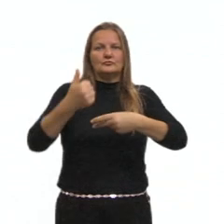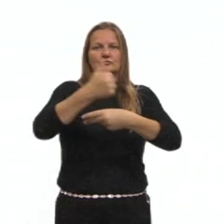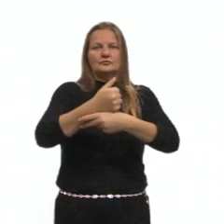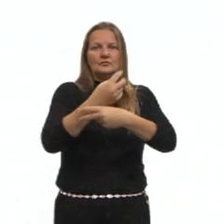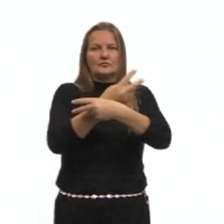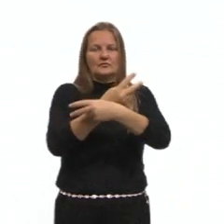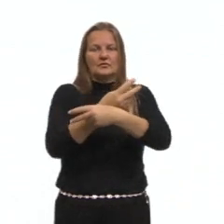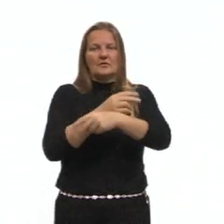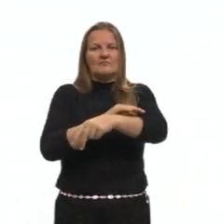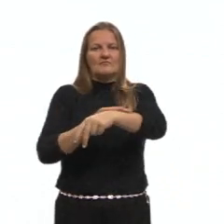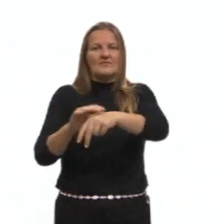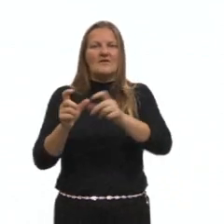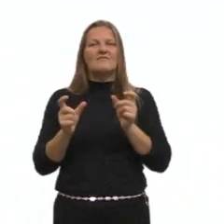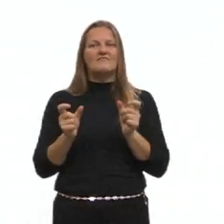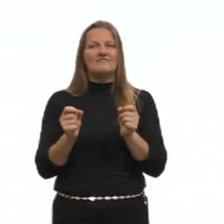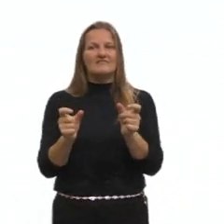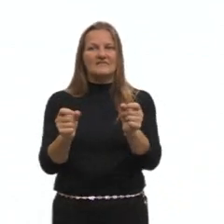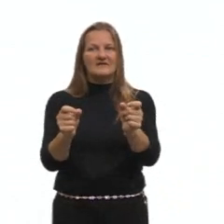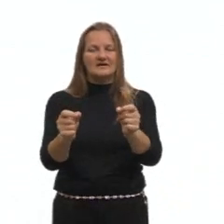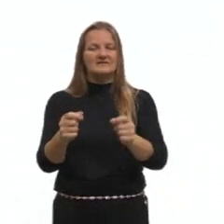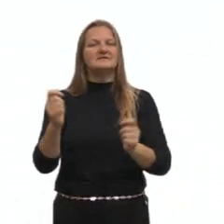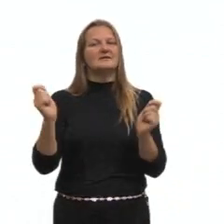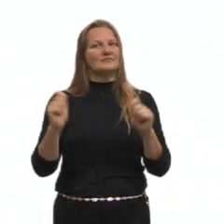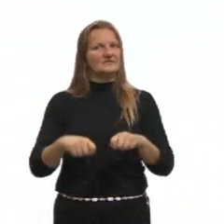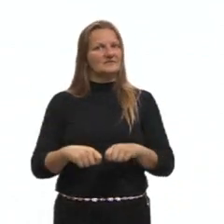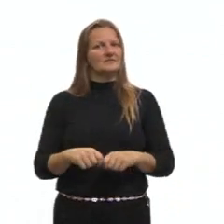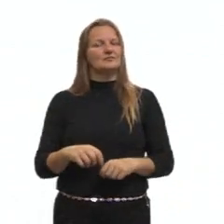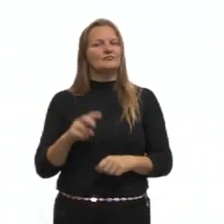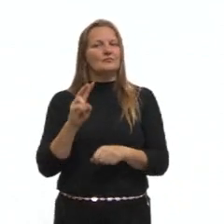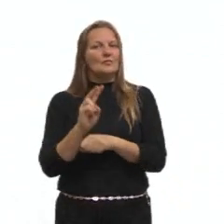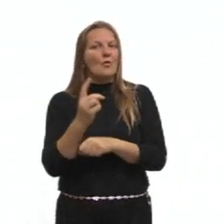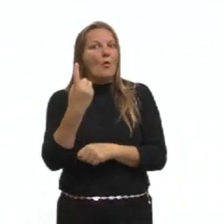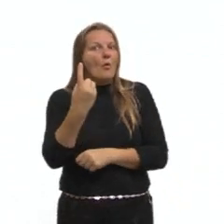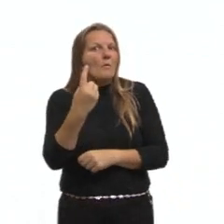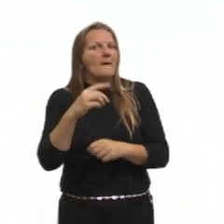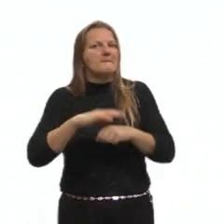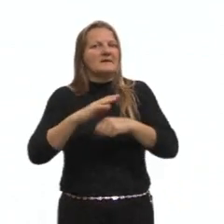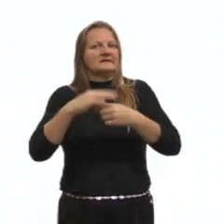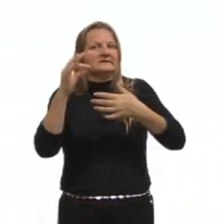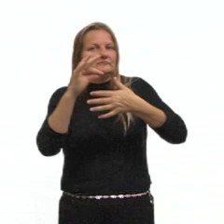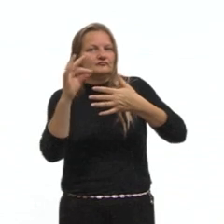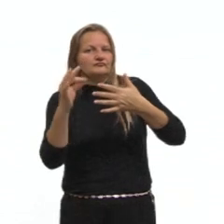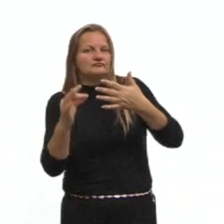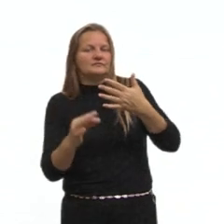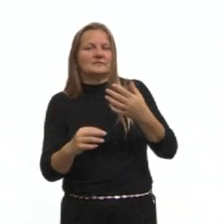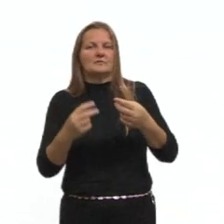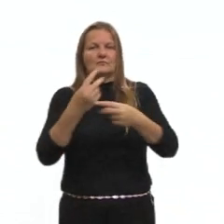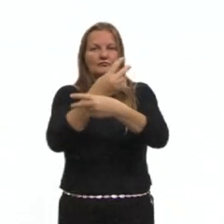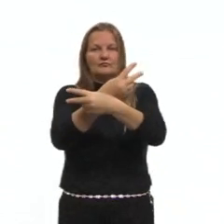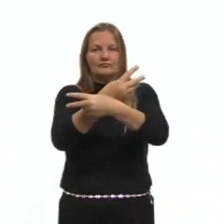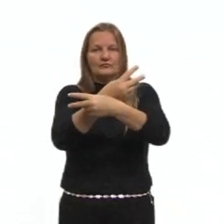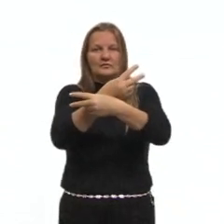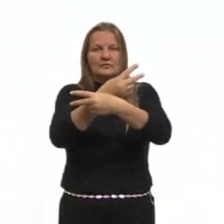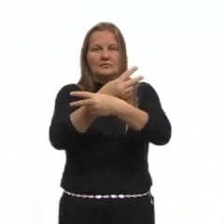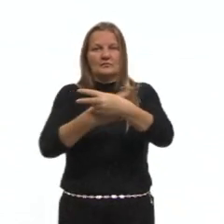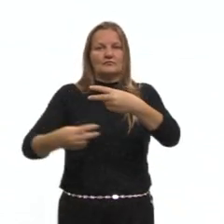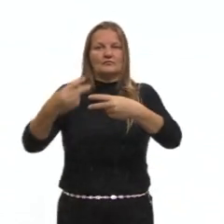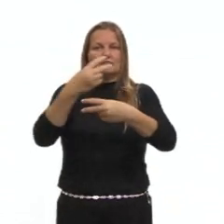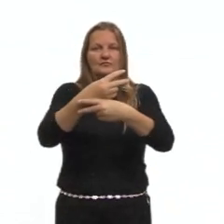é bem é bem sério claro que isso é uma das coisas né porque é uma mutação pode gerar várias outros